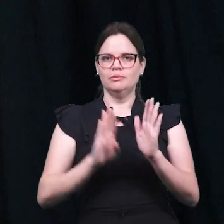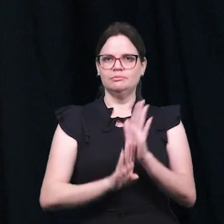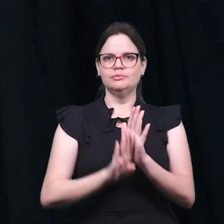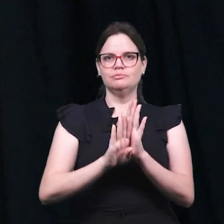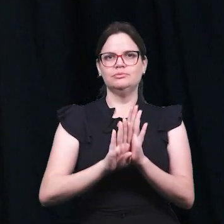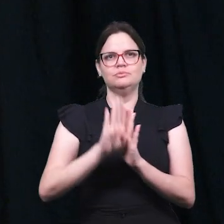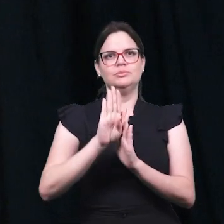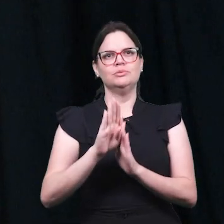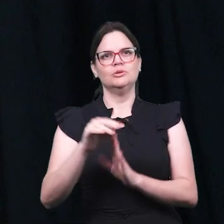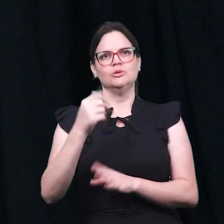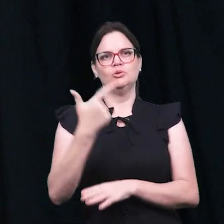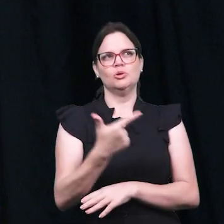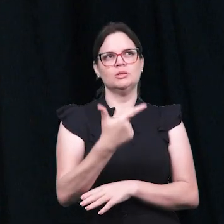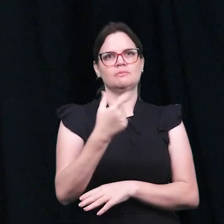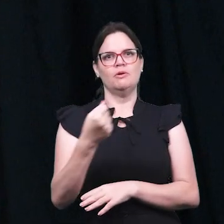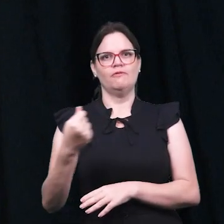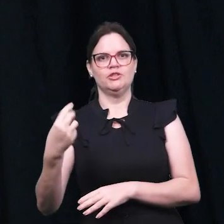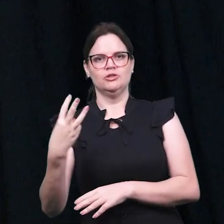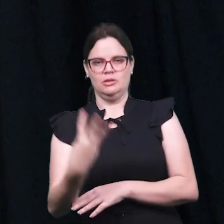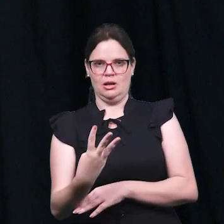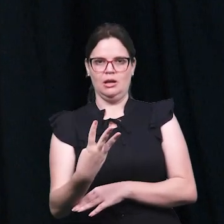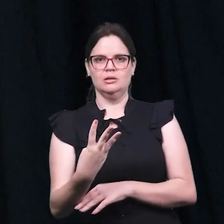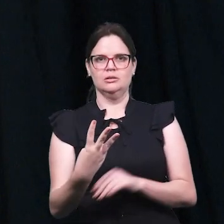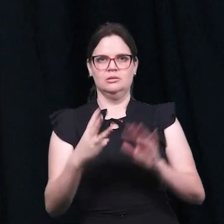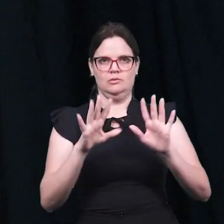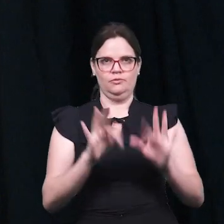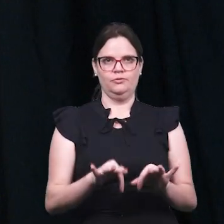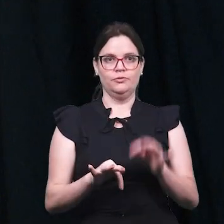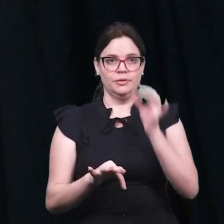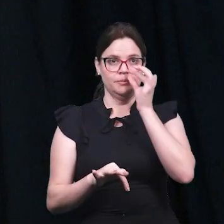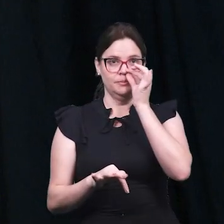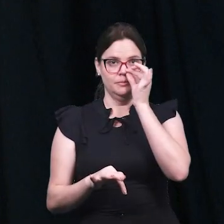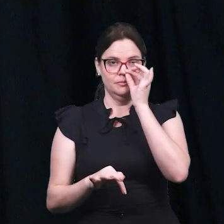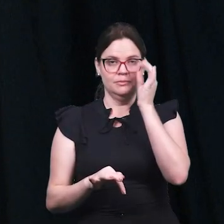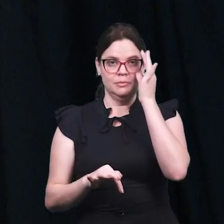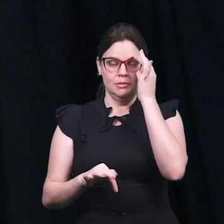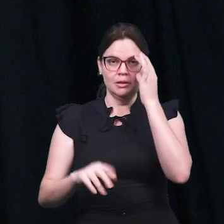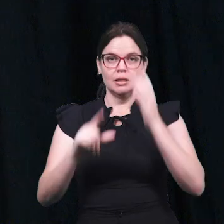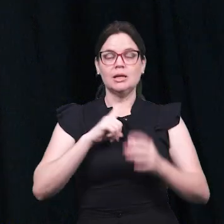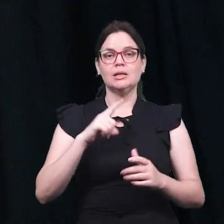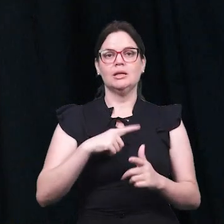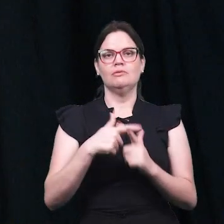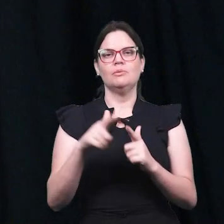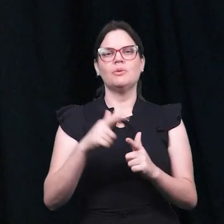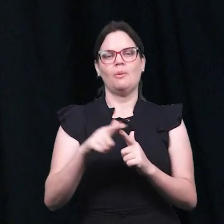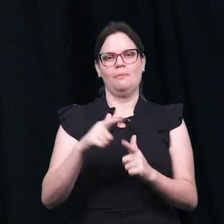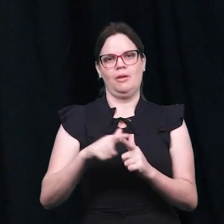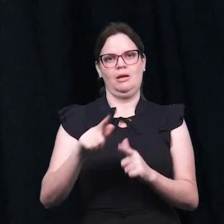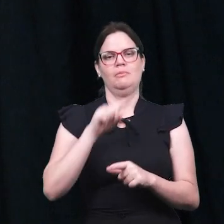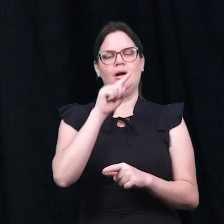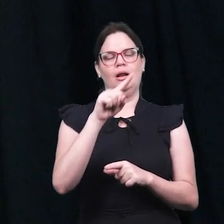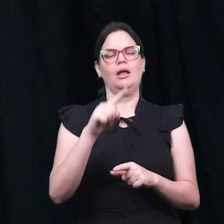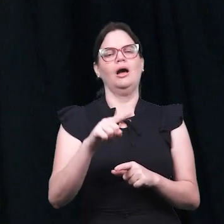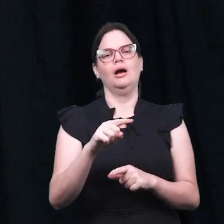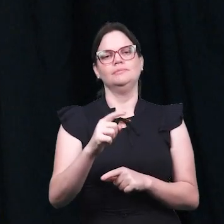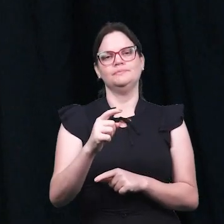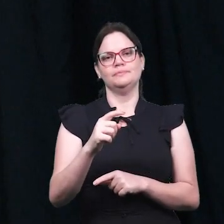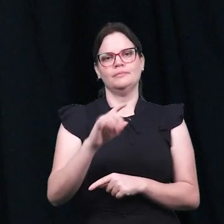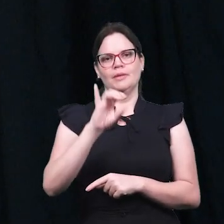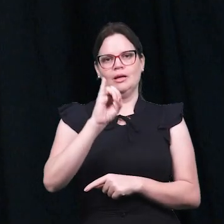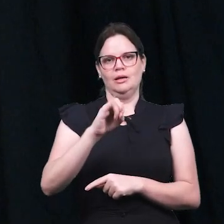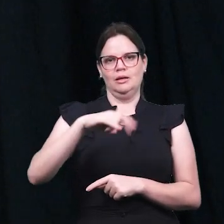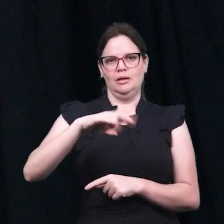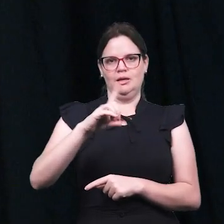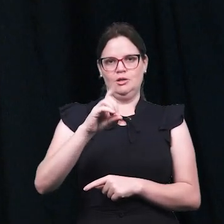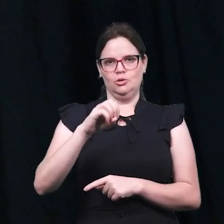subindo desde final de 2023, quando nós tivemos lá um problema produtivo na Indonésia e no Vietnã. O Vietnã é o